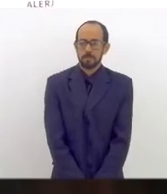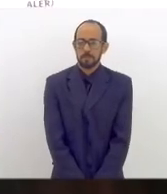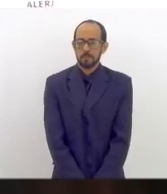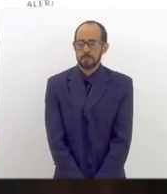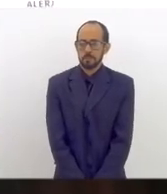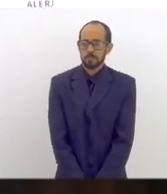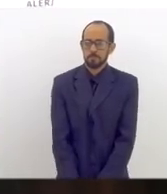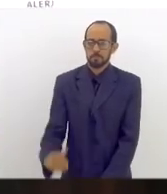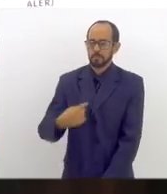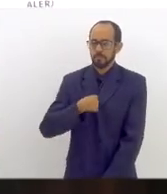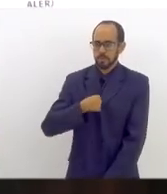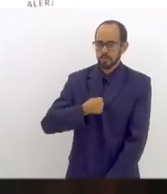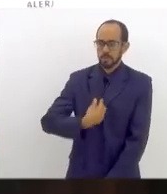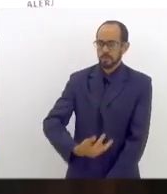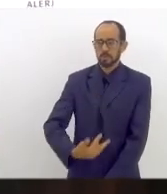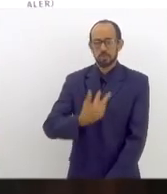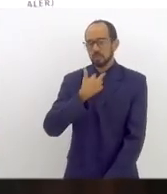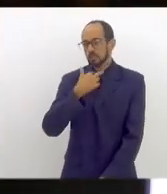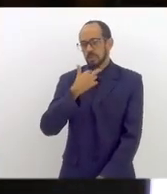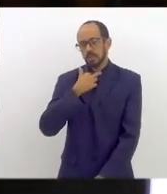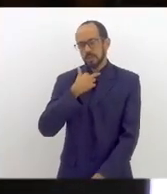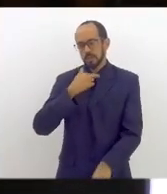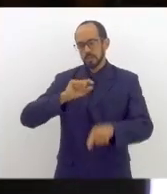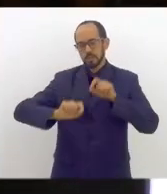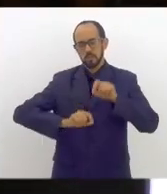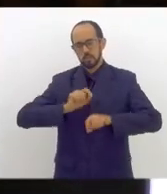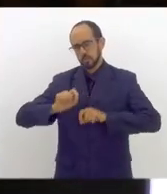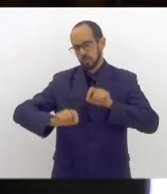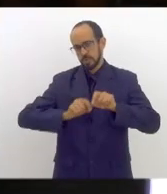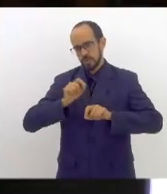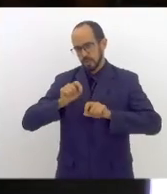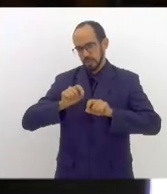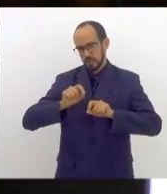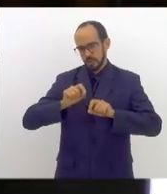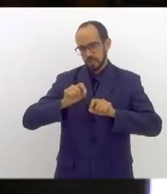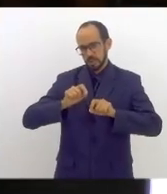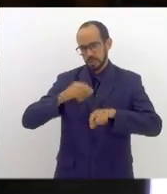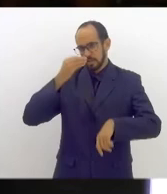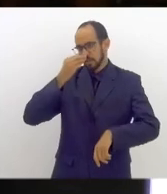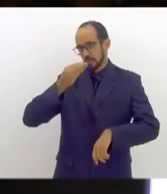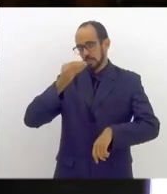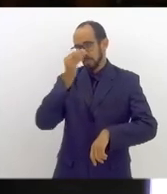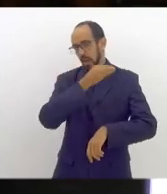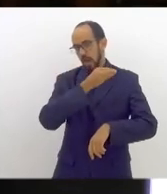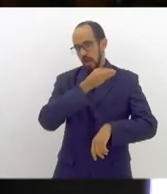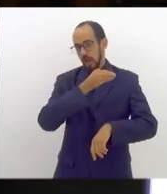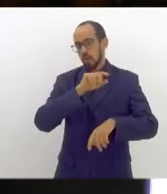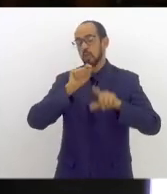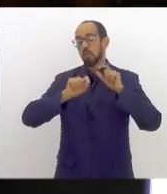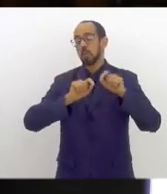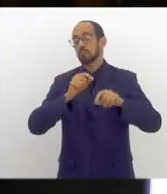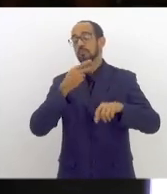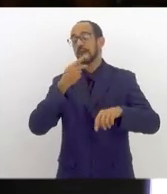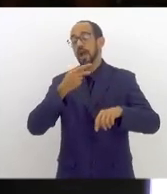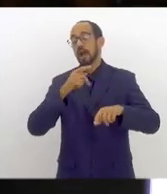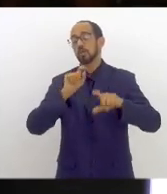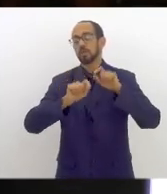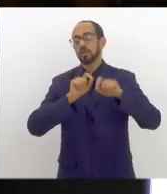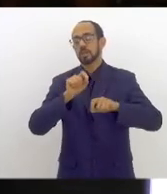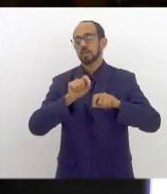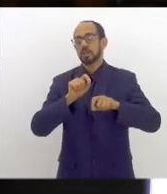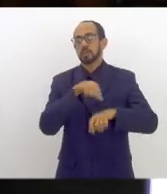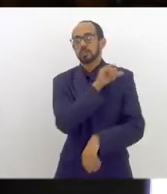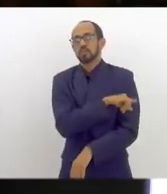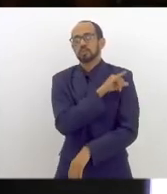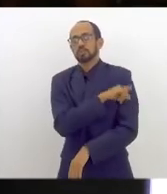e eu não poderia deixar de destacar a importância do nosso Estado na federação nosso estado